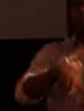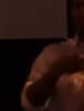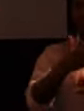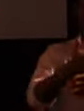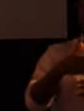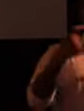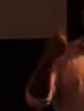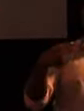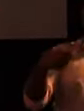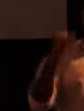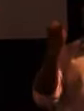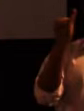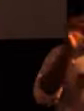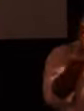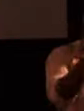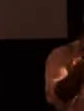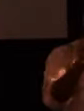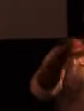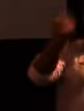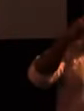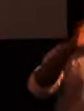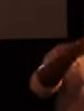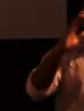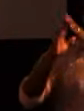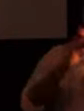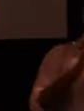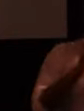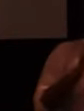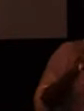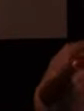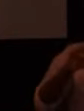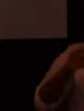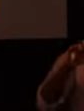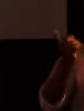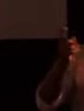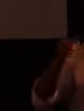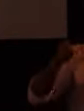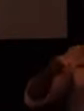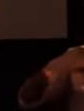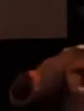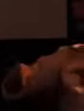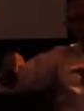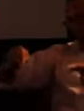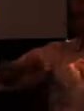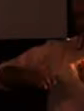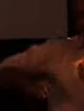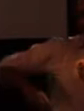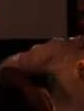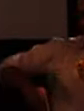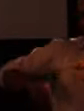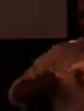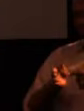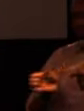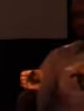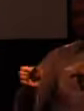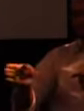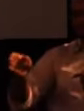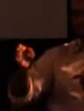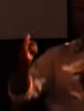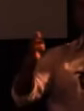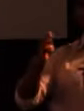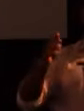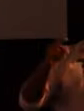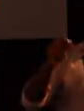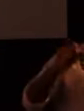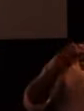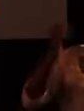tá certo? Por outro lado, na borda marítima, como a gente veio trabalhando lá no plano diretor e que foi